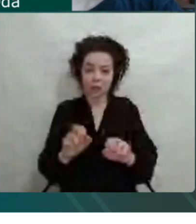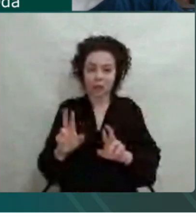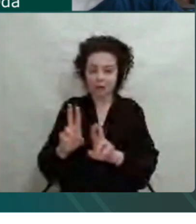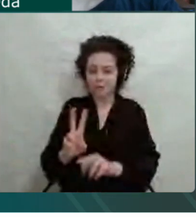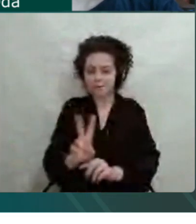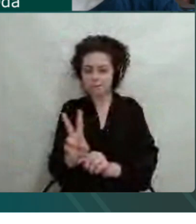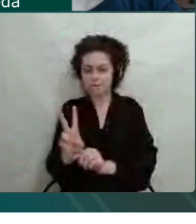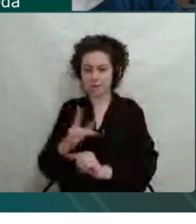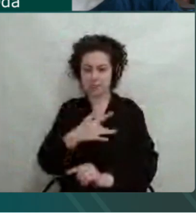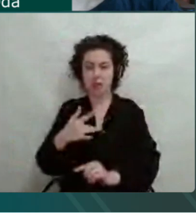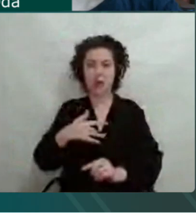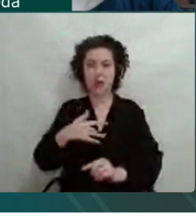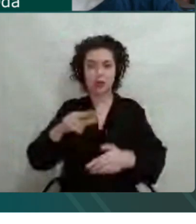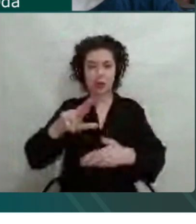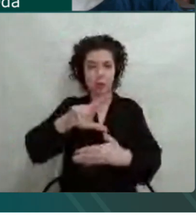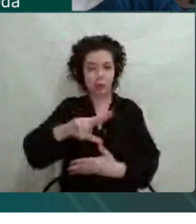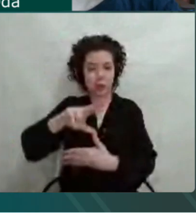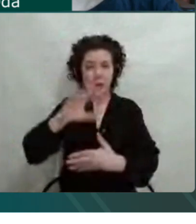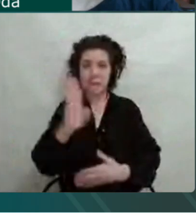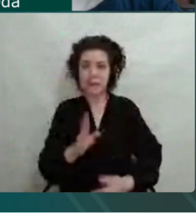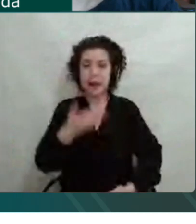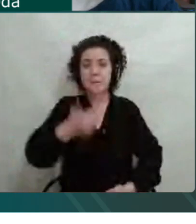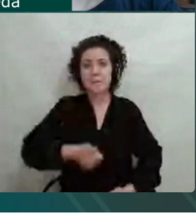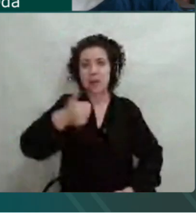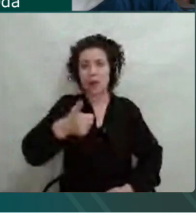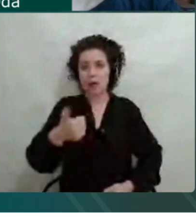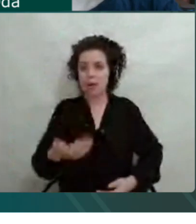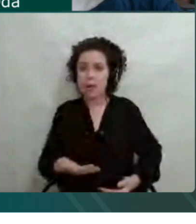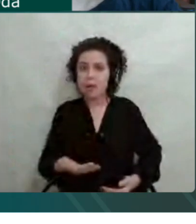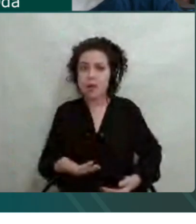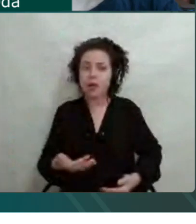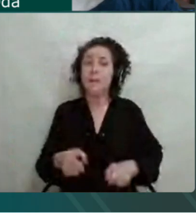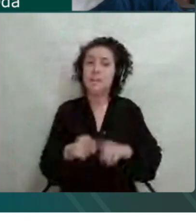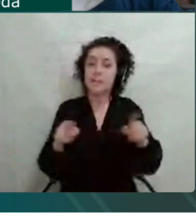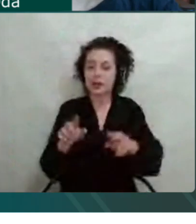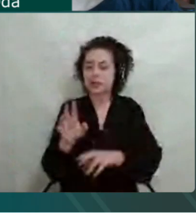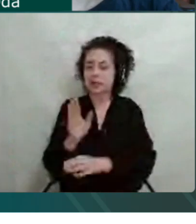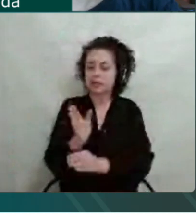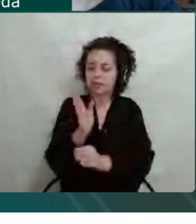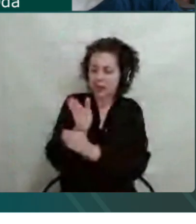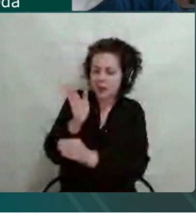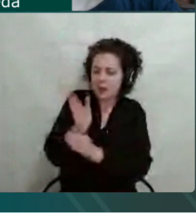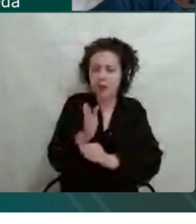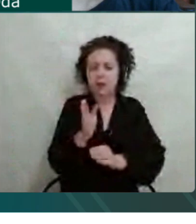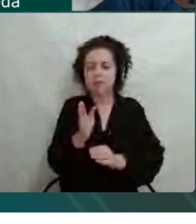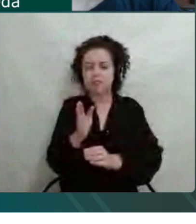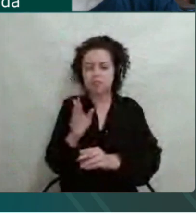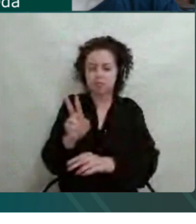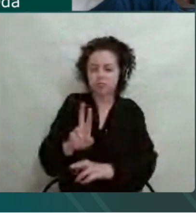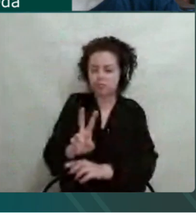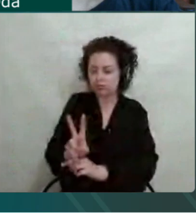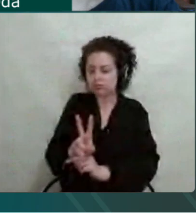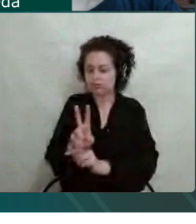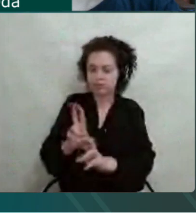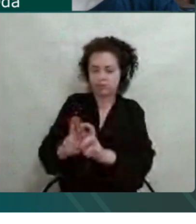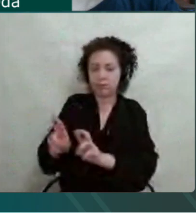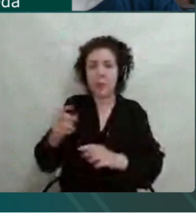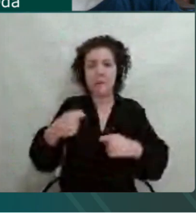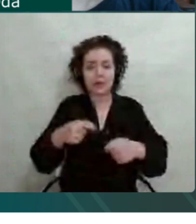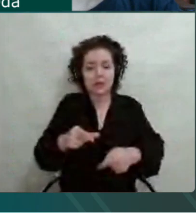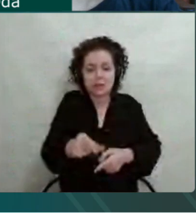da América Latina. Entretanto, para fazer esse rastreamento, precisávamos de ter testes, precisávamos de